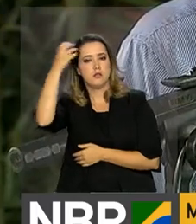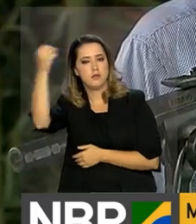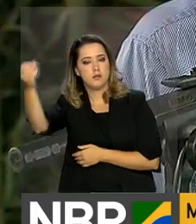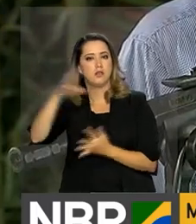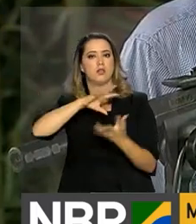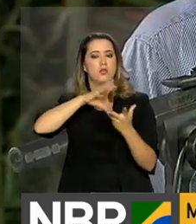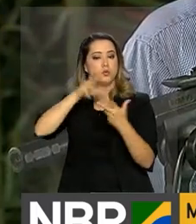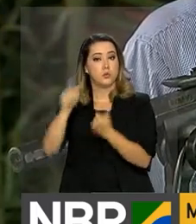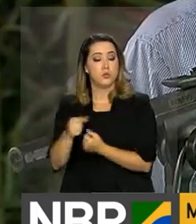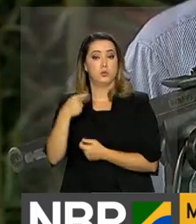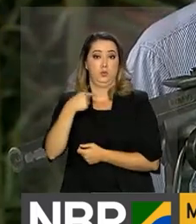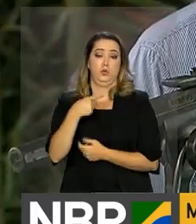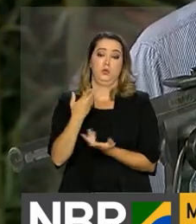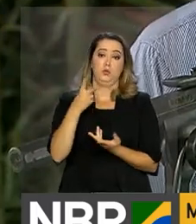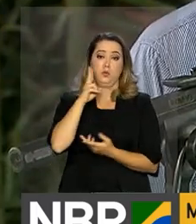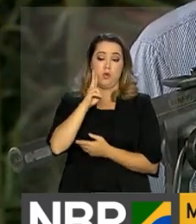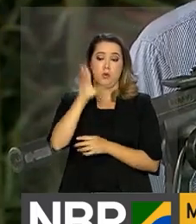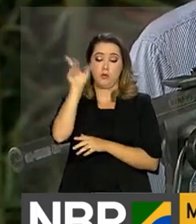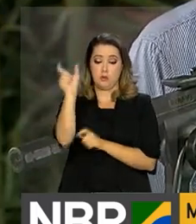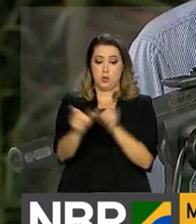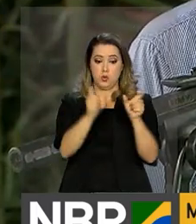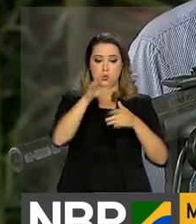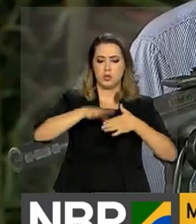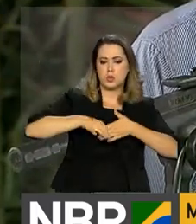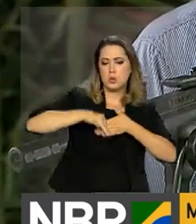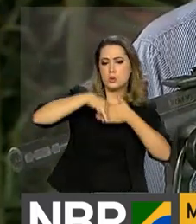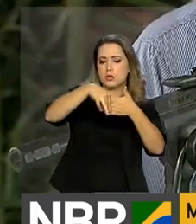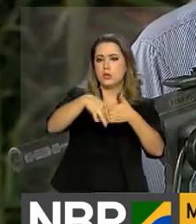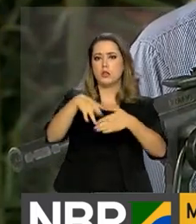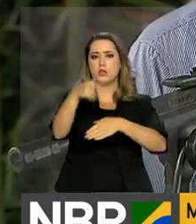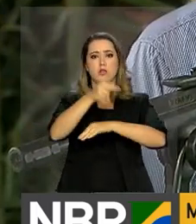os dirigentes dos vários países